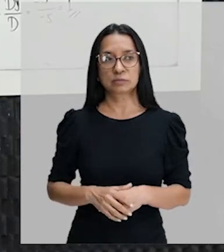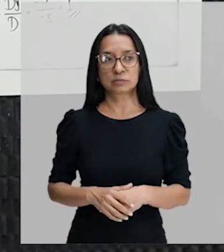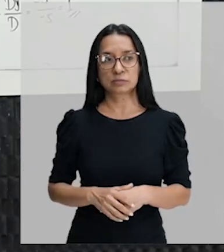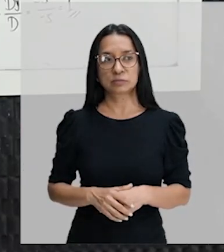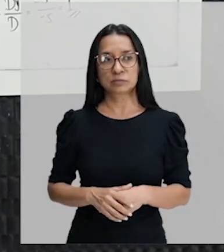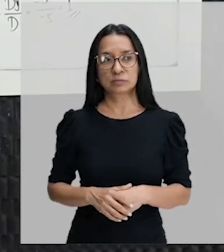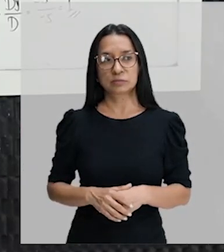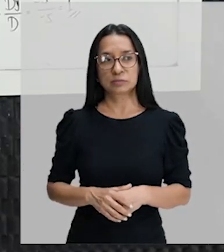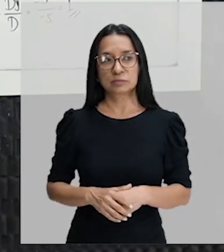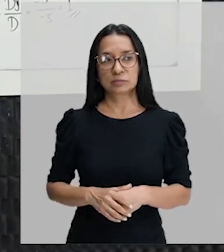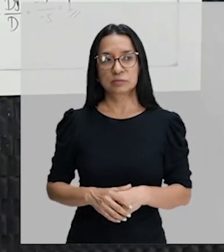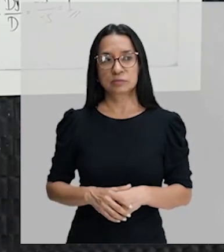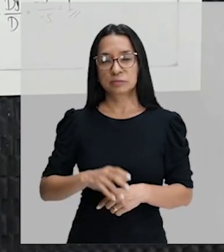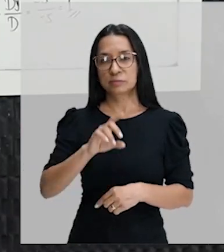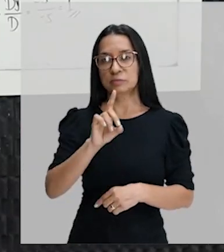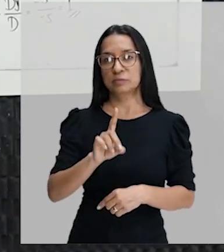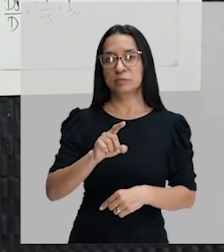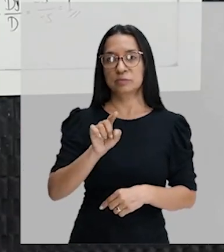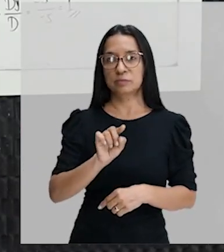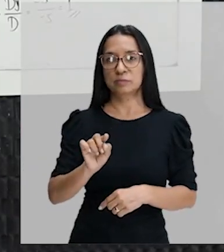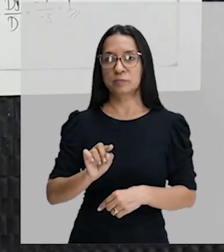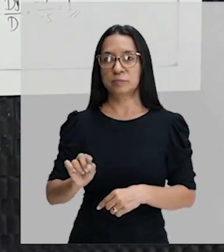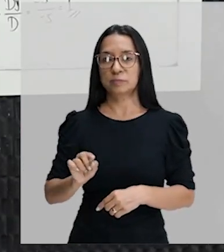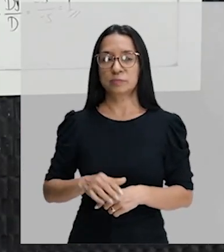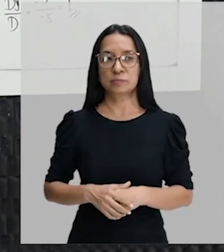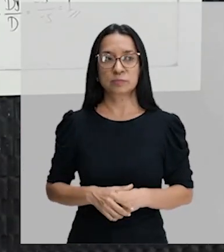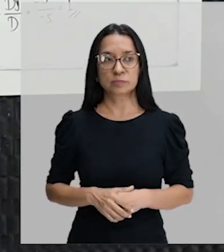E vamos montar aqui o dz.